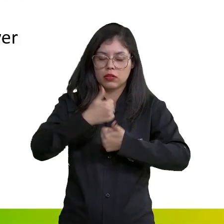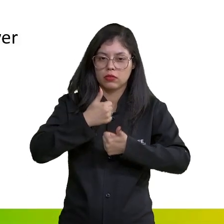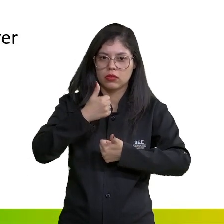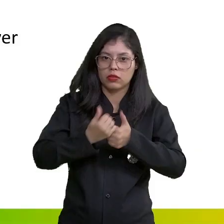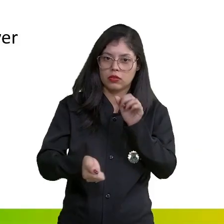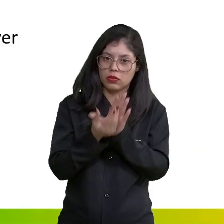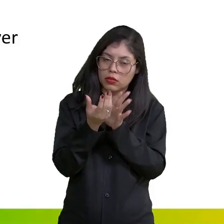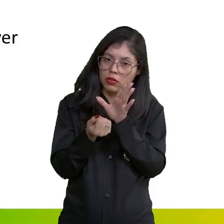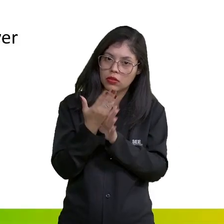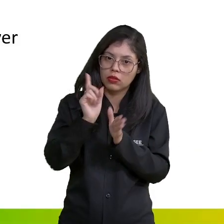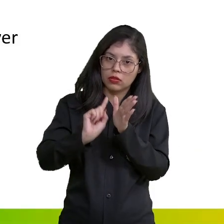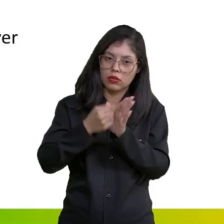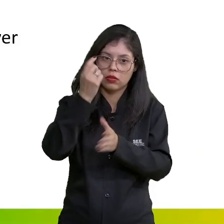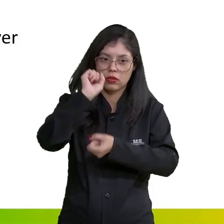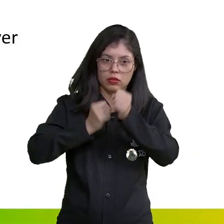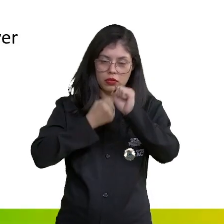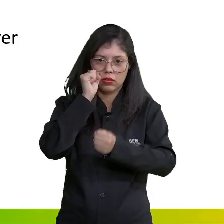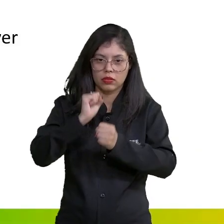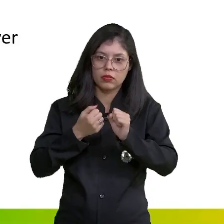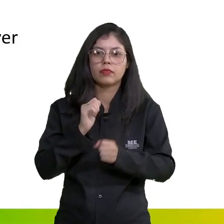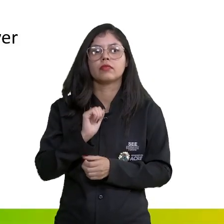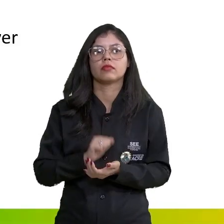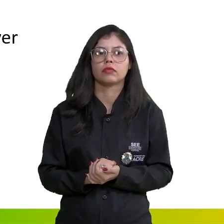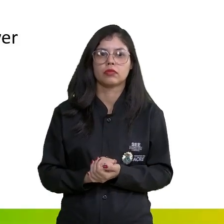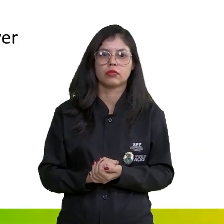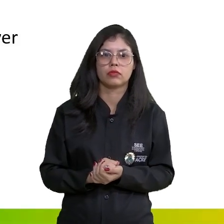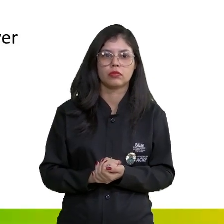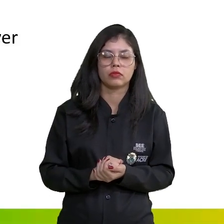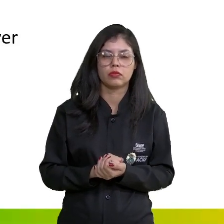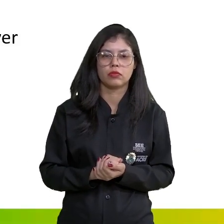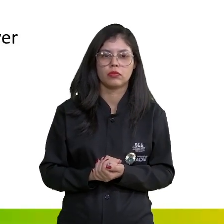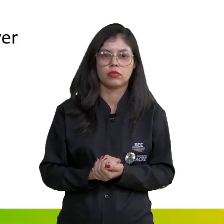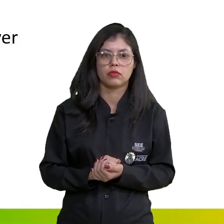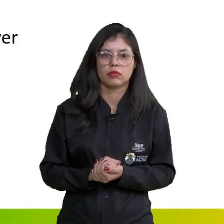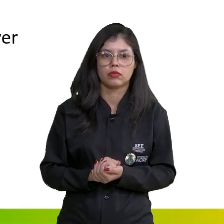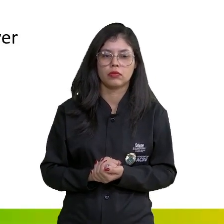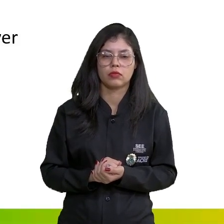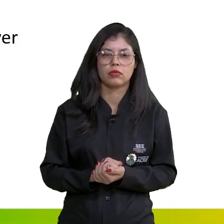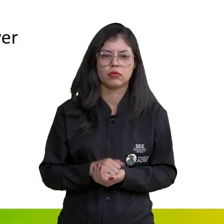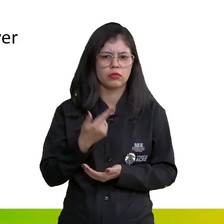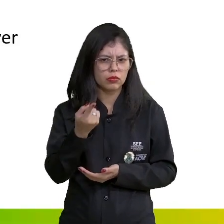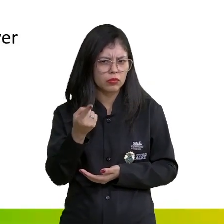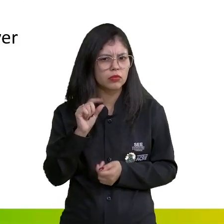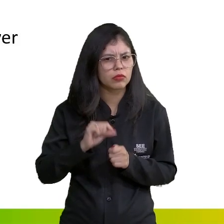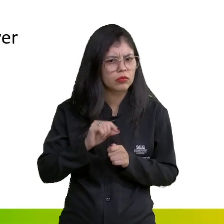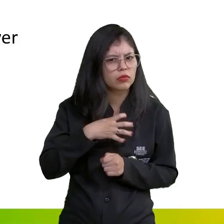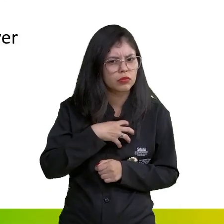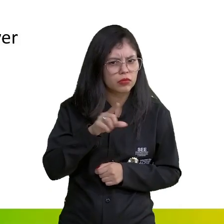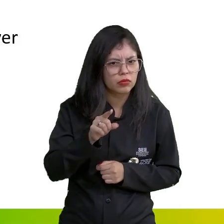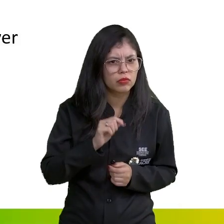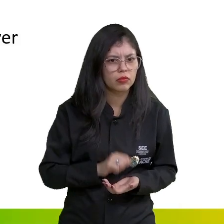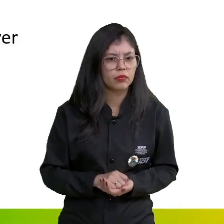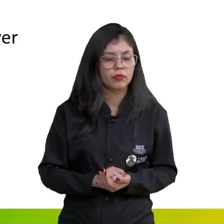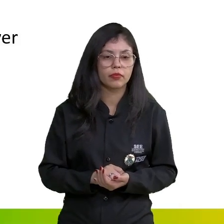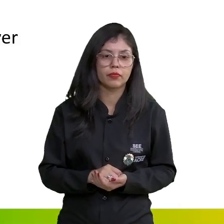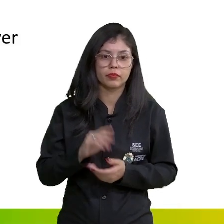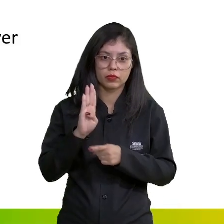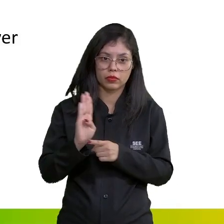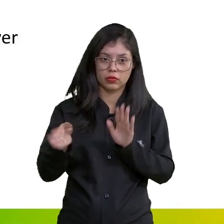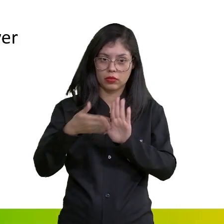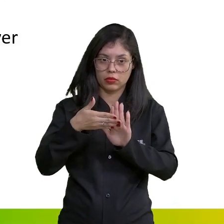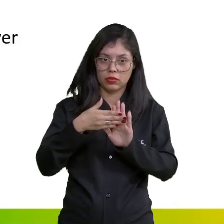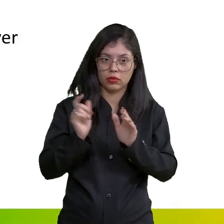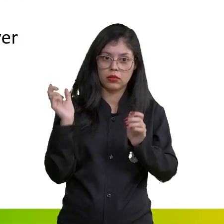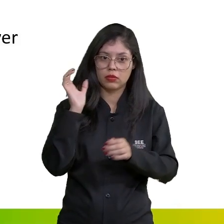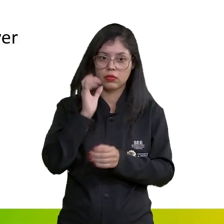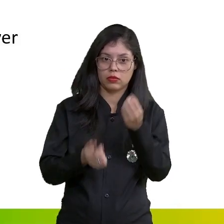a substituição da produção primária pela industrialização refrigerada. Isso faz sentido para você? Alternativa B.